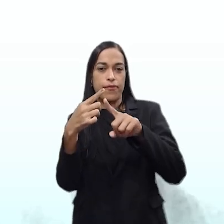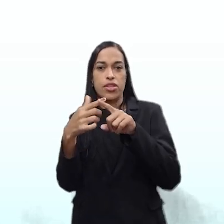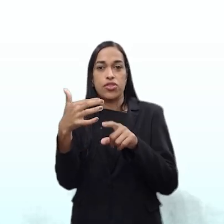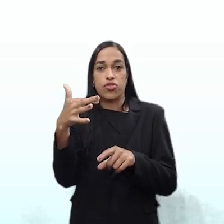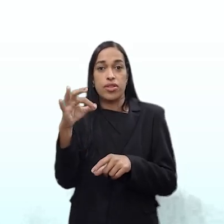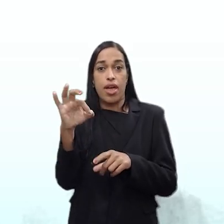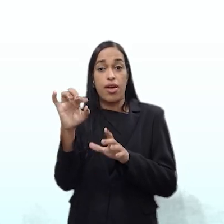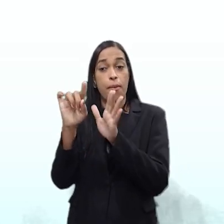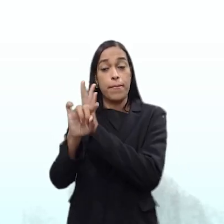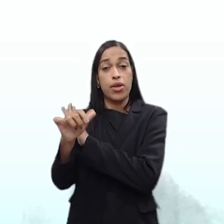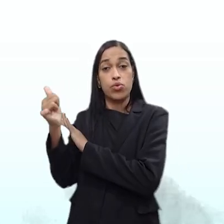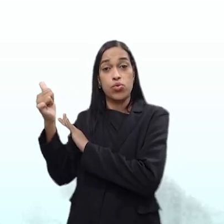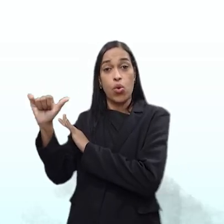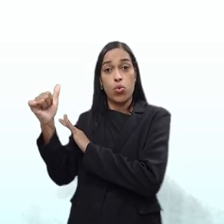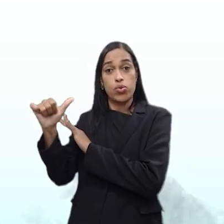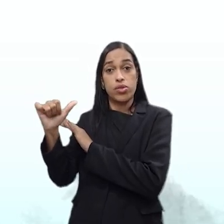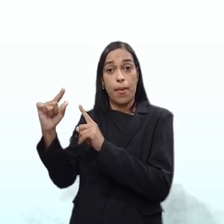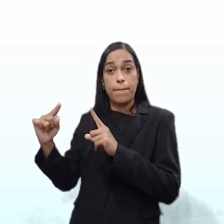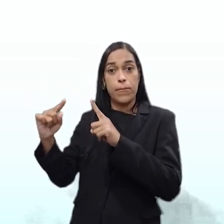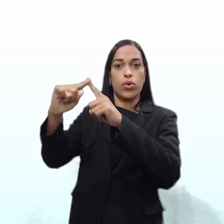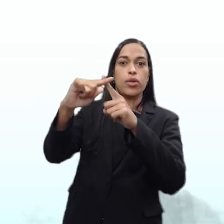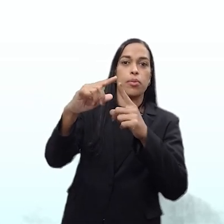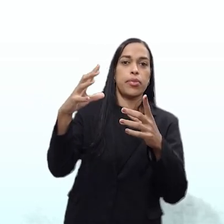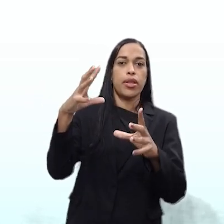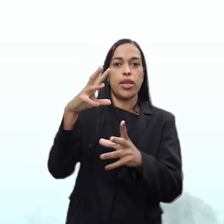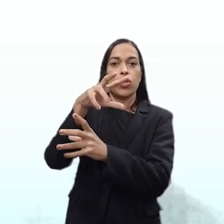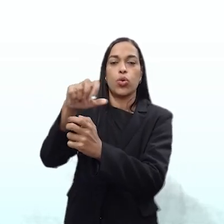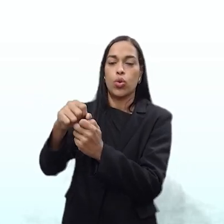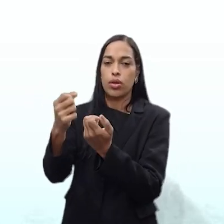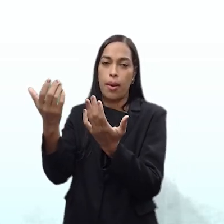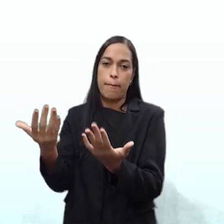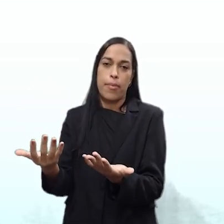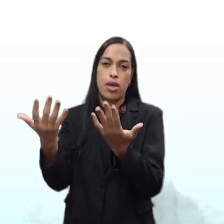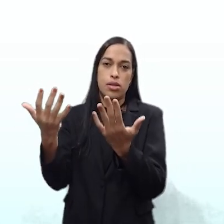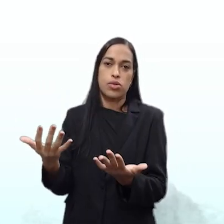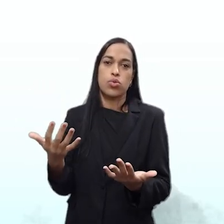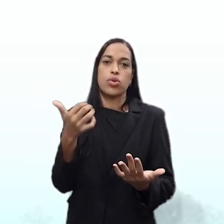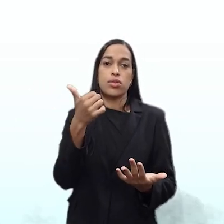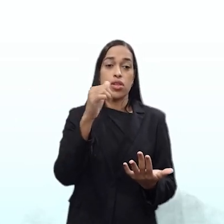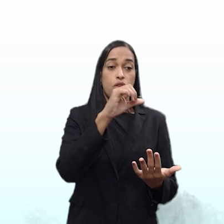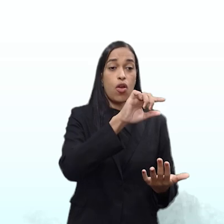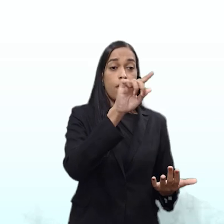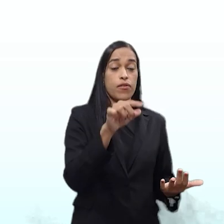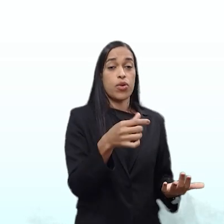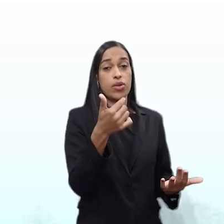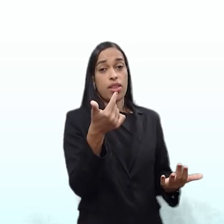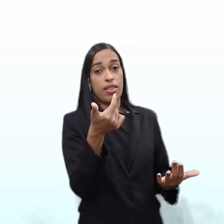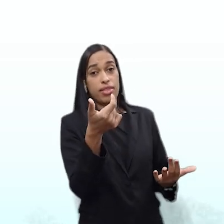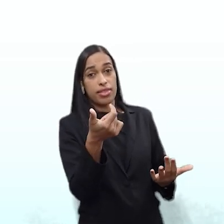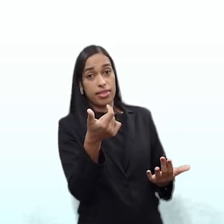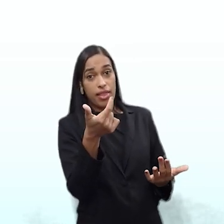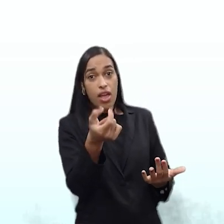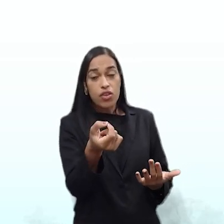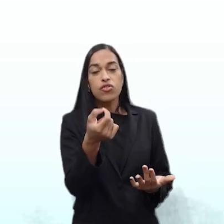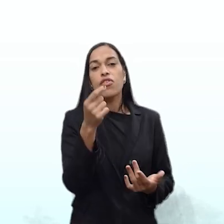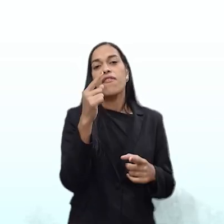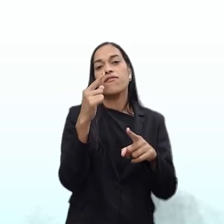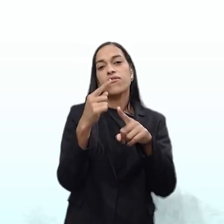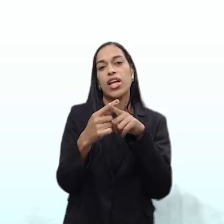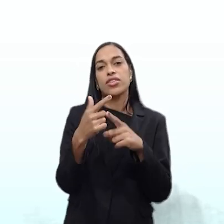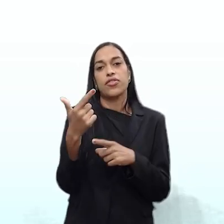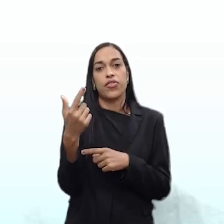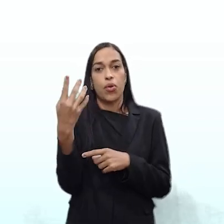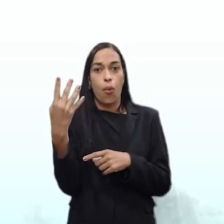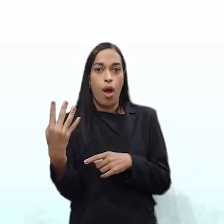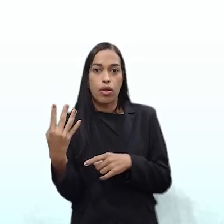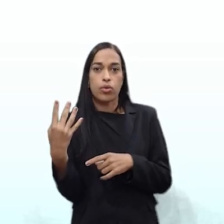11, multiplica pela massa da Terra, 5,9 vezes 10 a 24, dividido pelo raio da Terra, lembrando que o